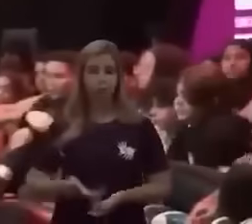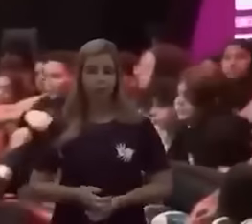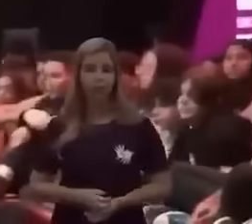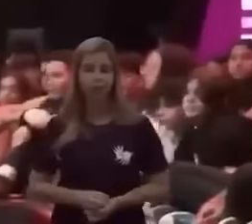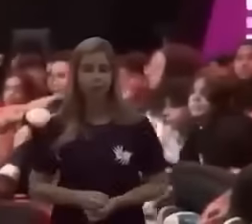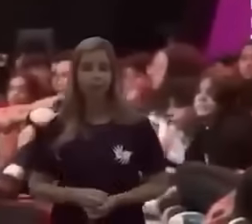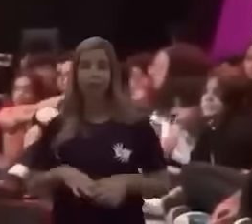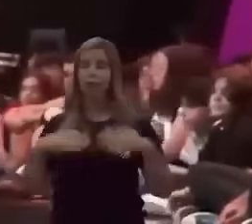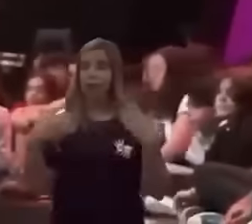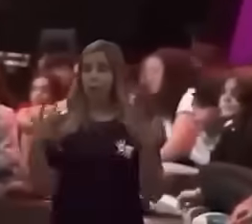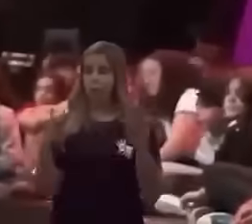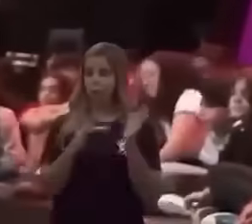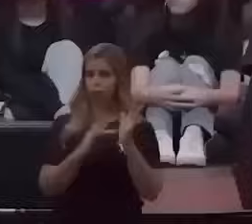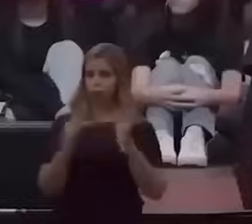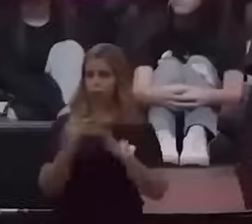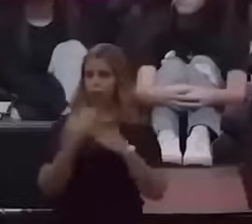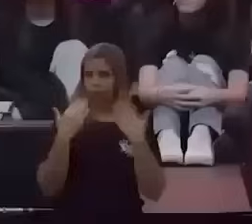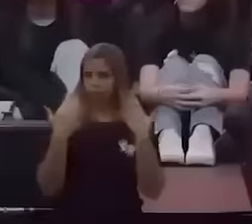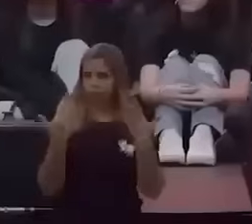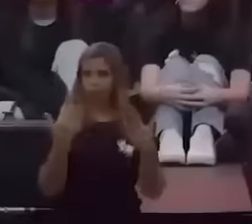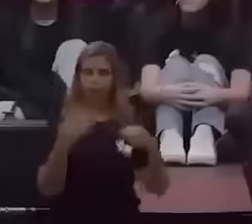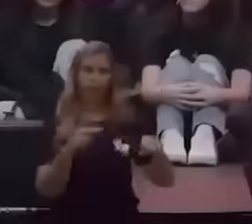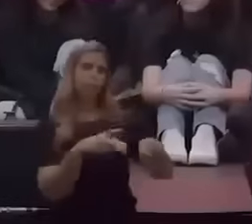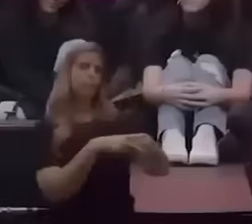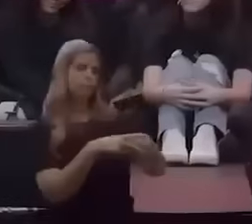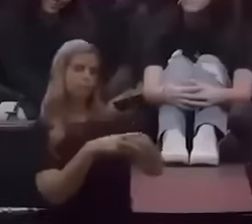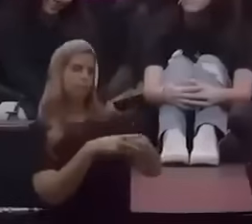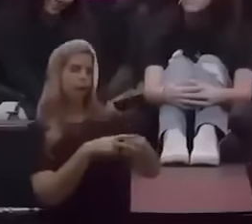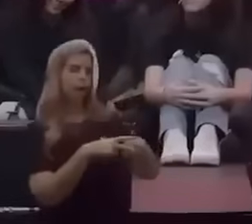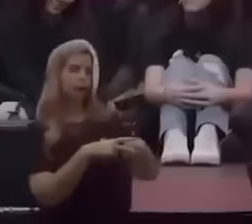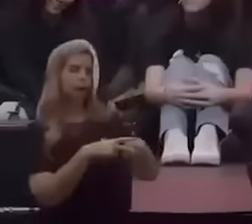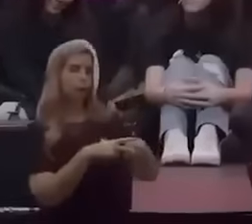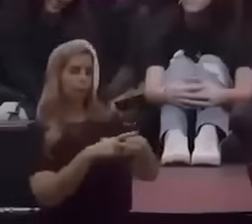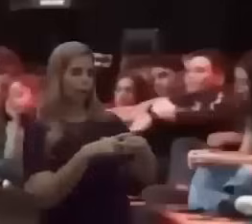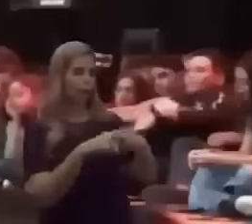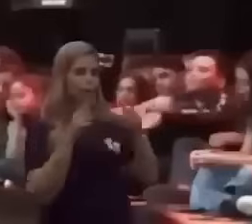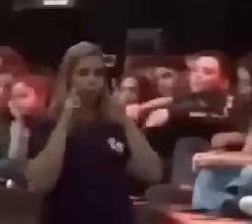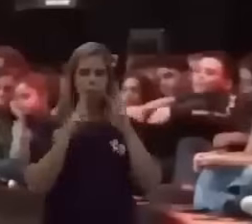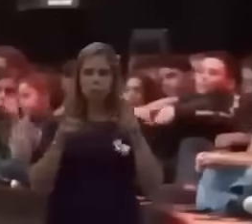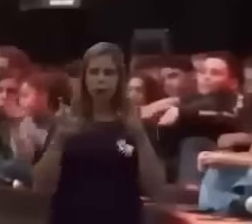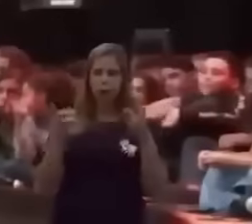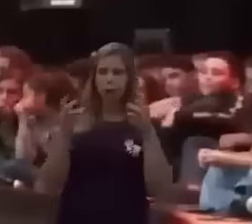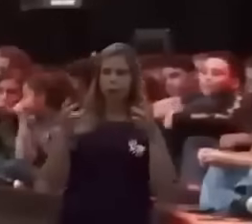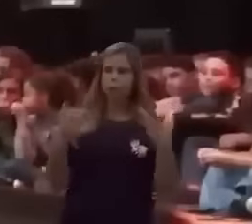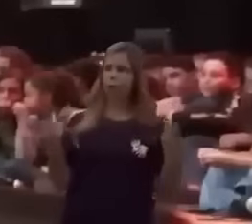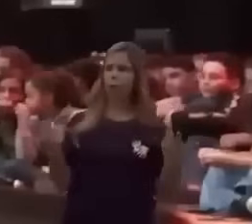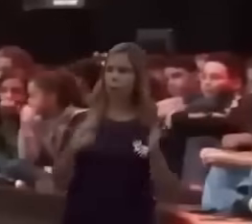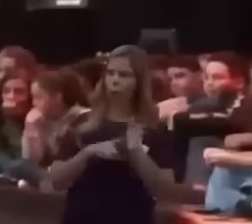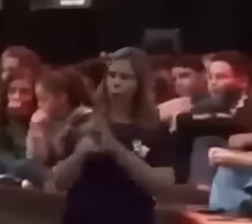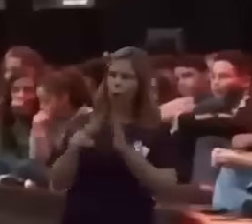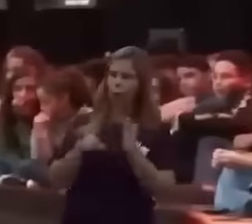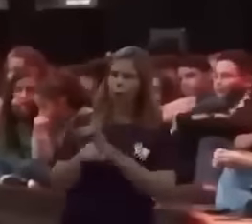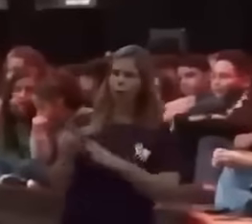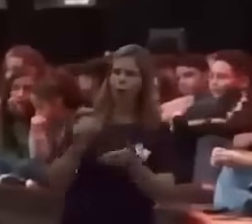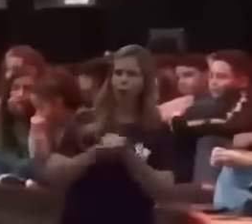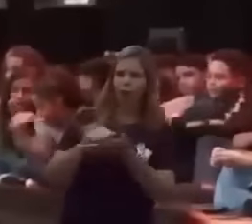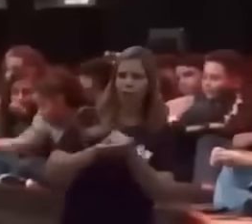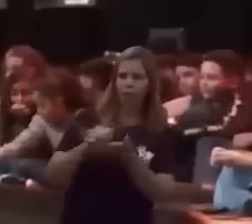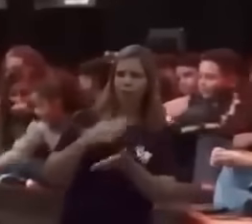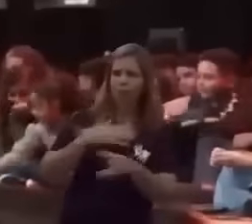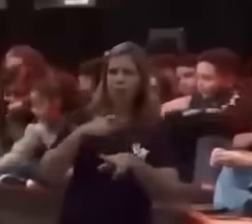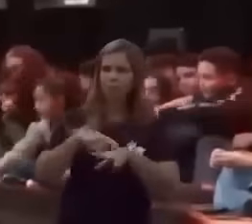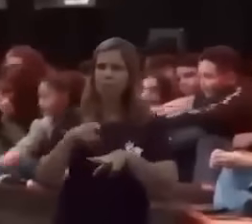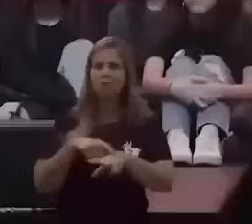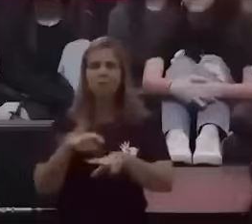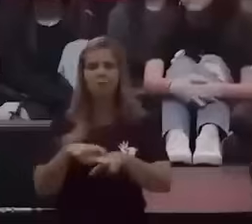Pedrão, ele arregala os olhos com certeza, e pergunta: tu me lavarás os pés a